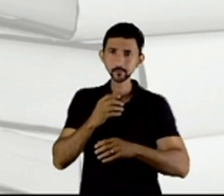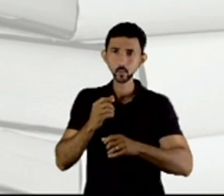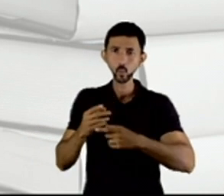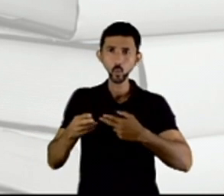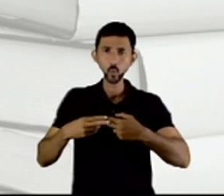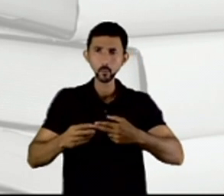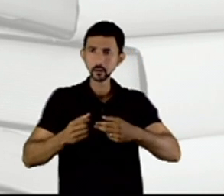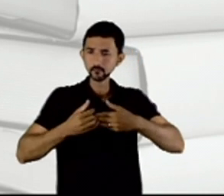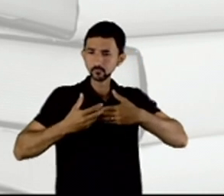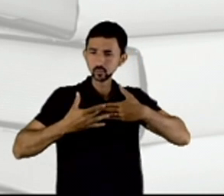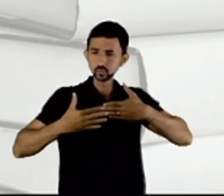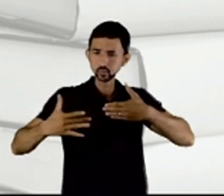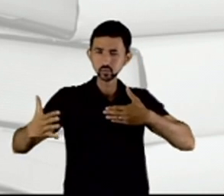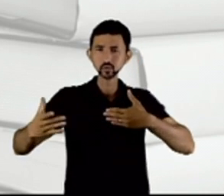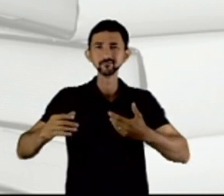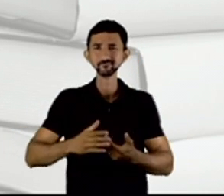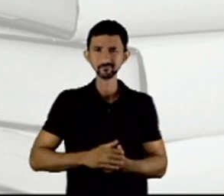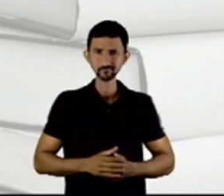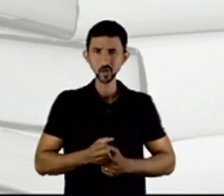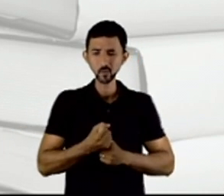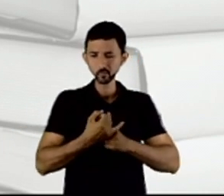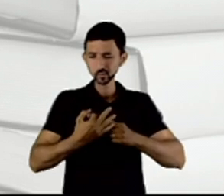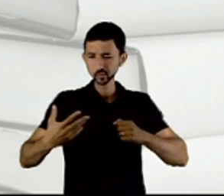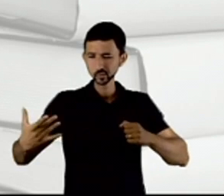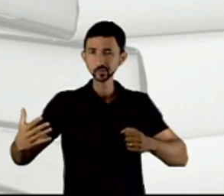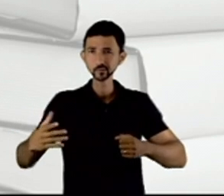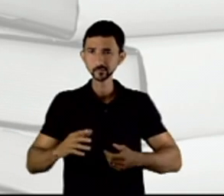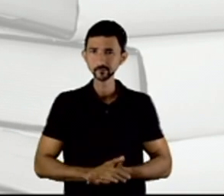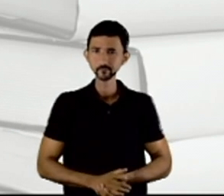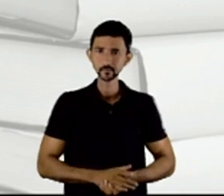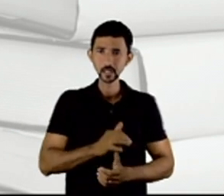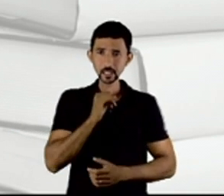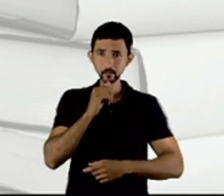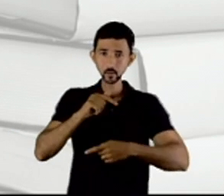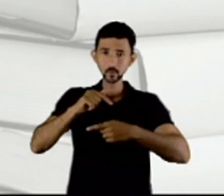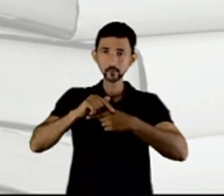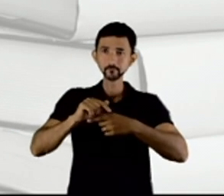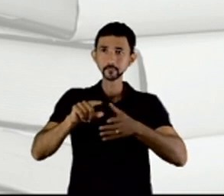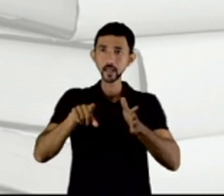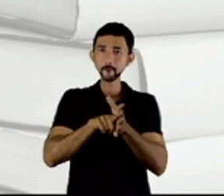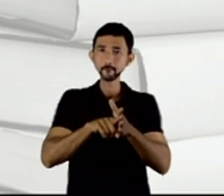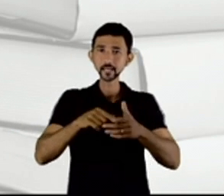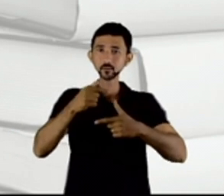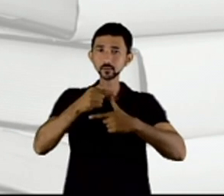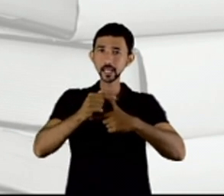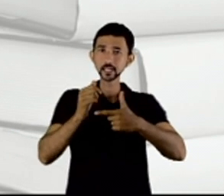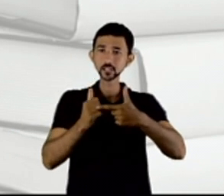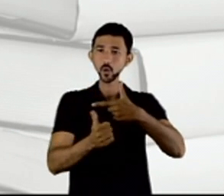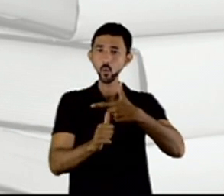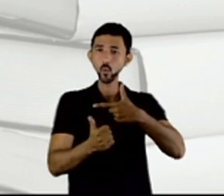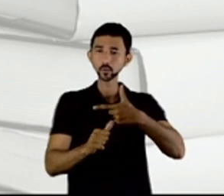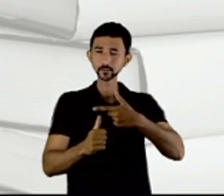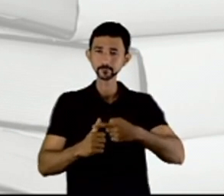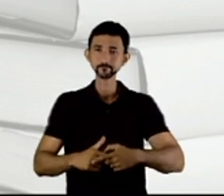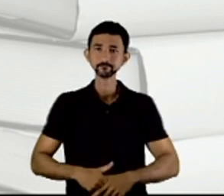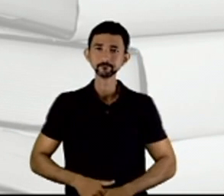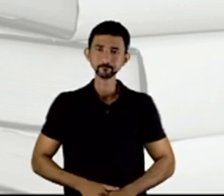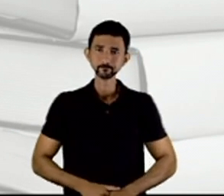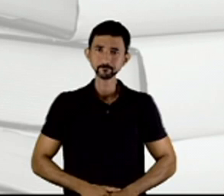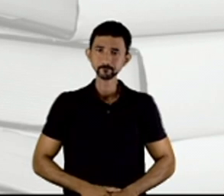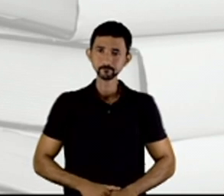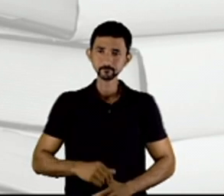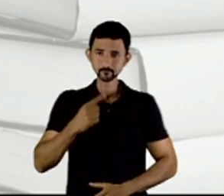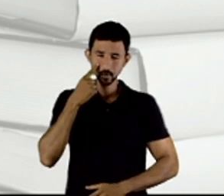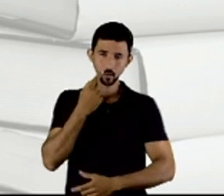ela é infinita. Vamos ver a fração menos 7 onzeavos, ou menos 7 sobre 11.